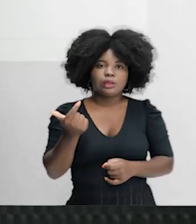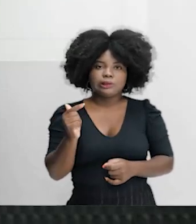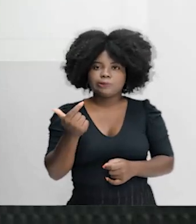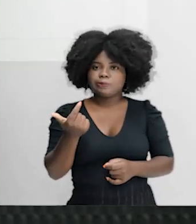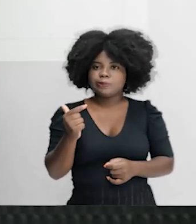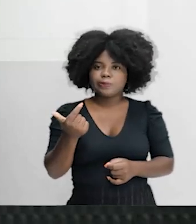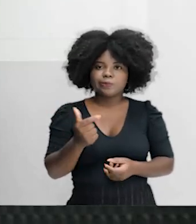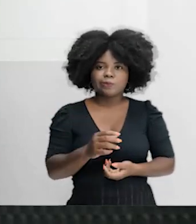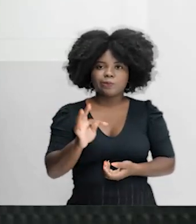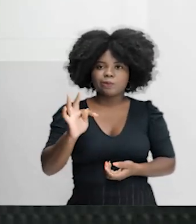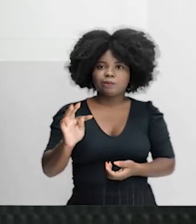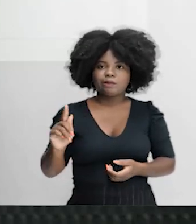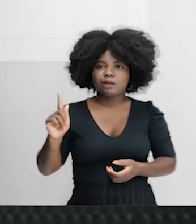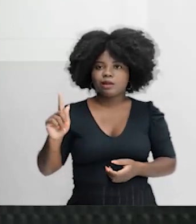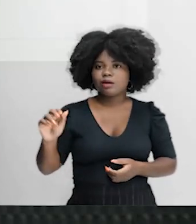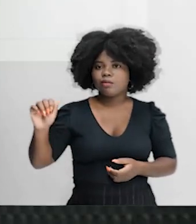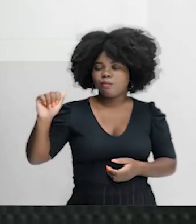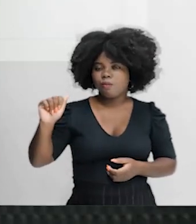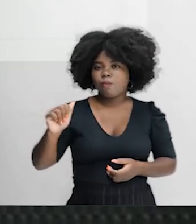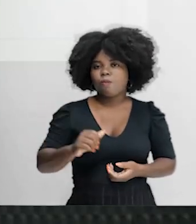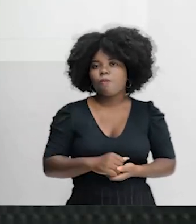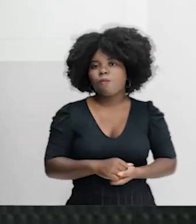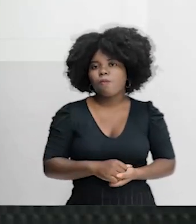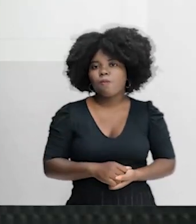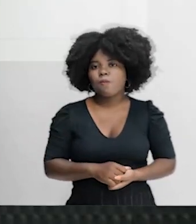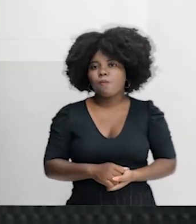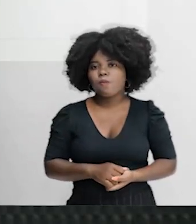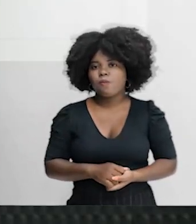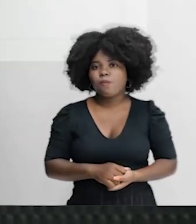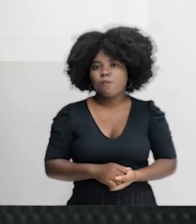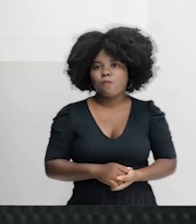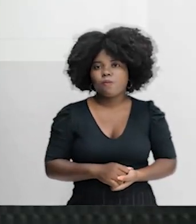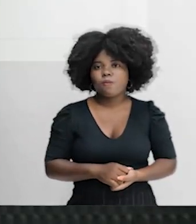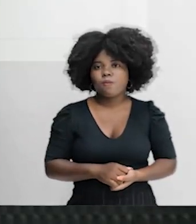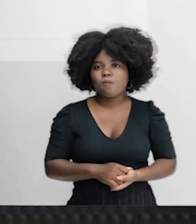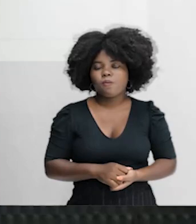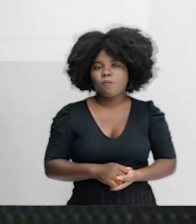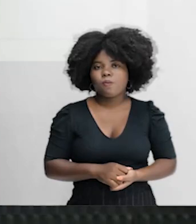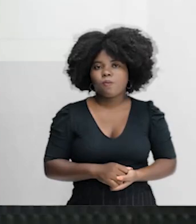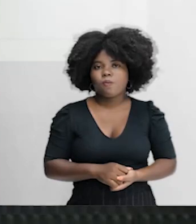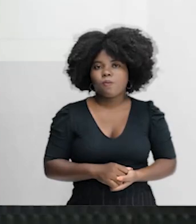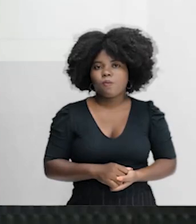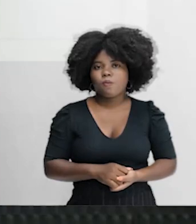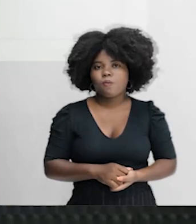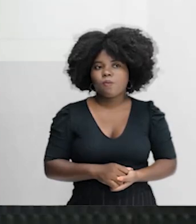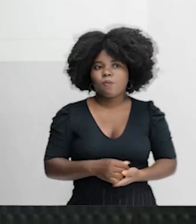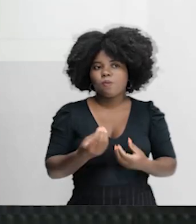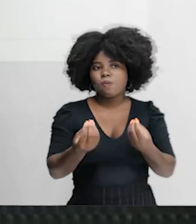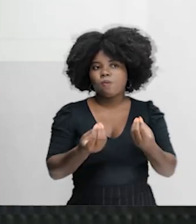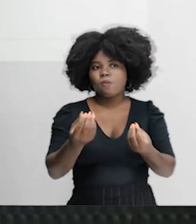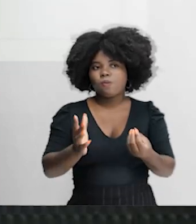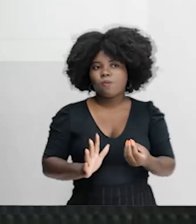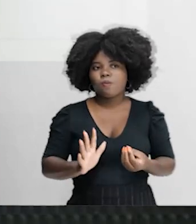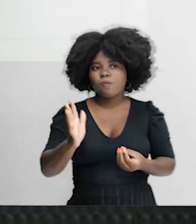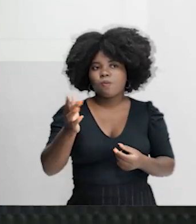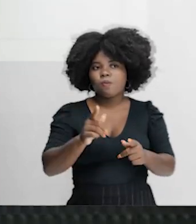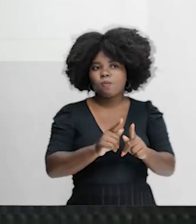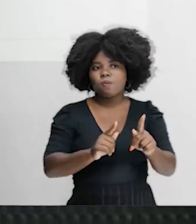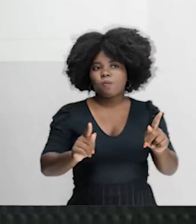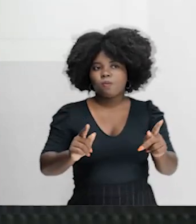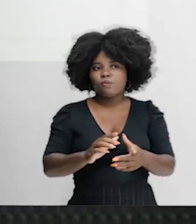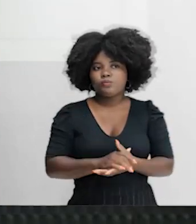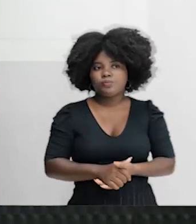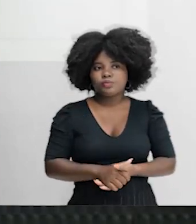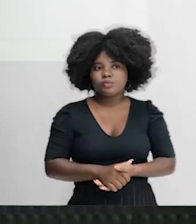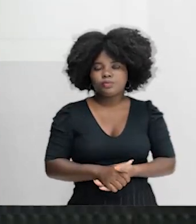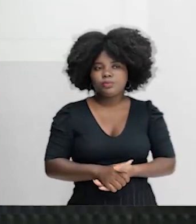essa tangente desse arco. Não existe. Tá? Então, como é que vai ficar esse gráfico aí